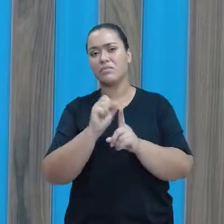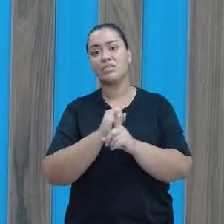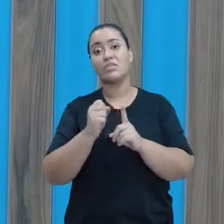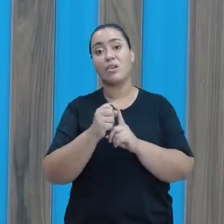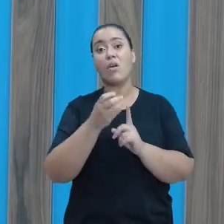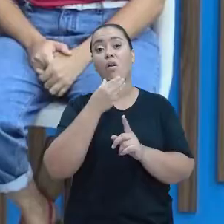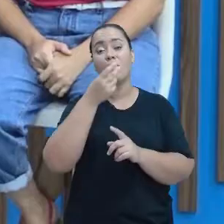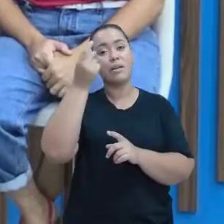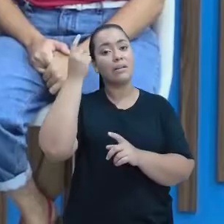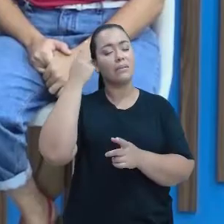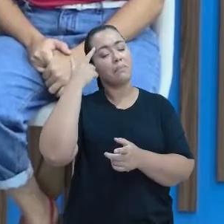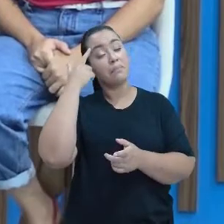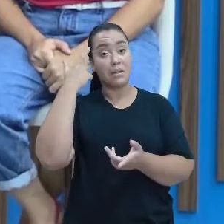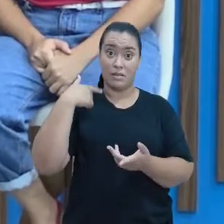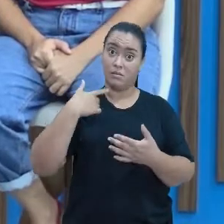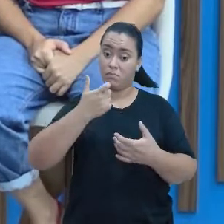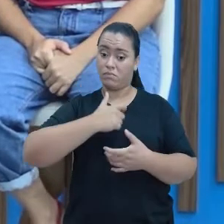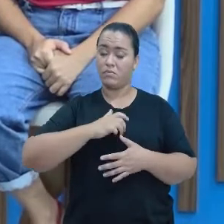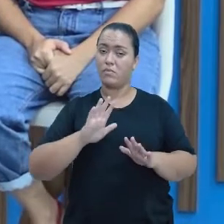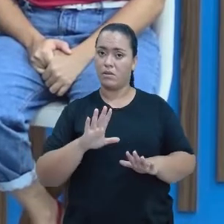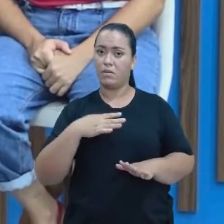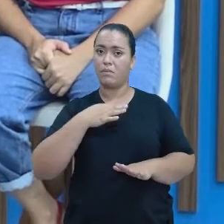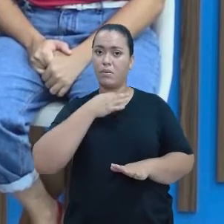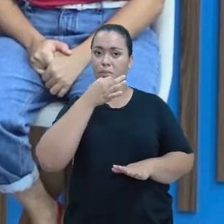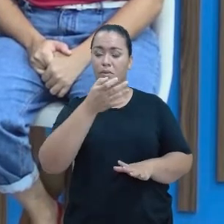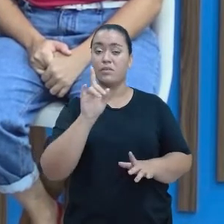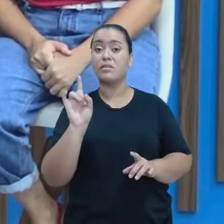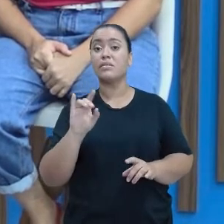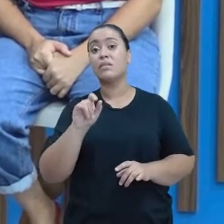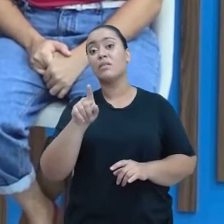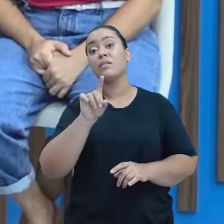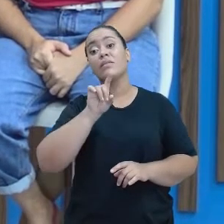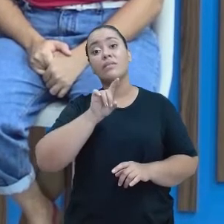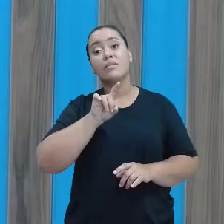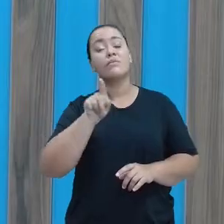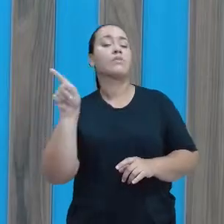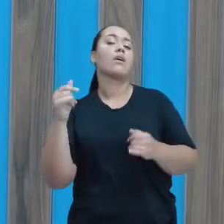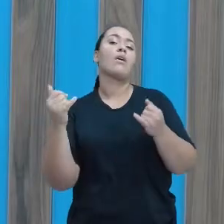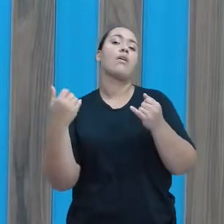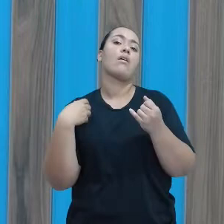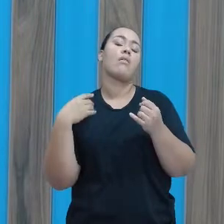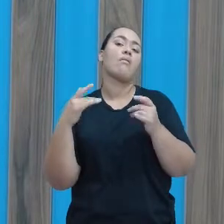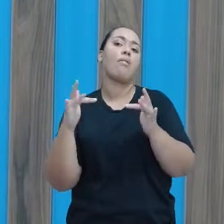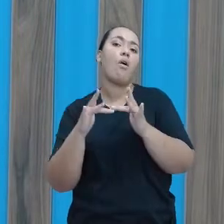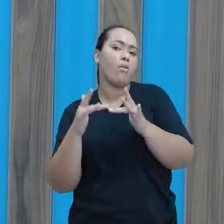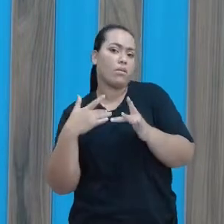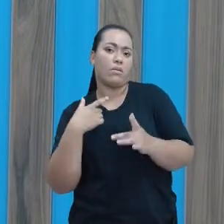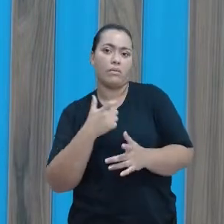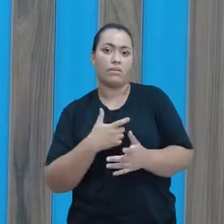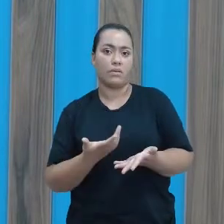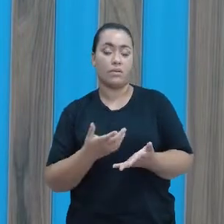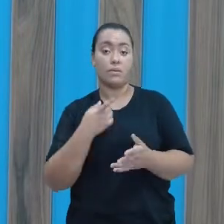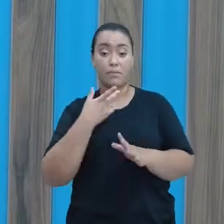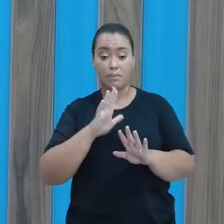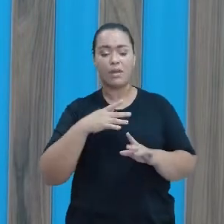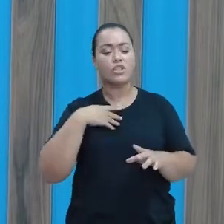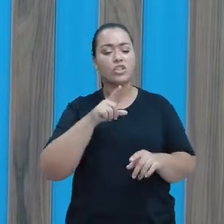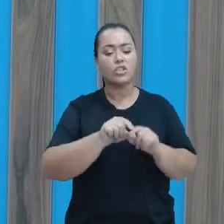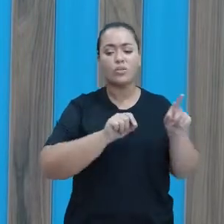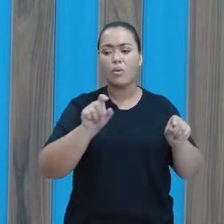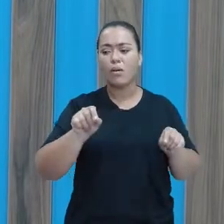né? Então, penso eu, né, não sei se você concorda comigo, que essa presença mais marcante, ela, até na escolha das pautas, né,